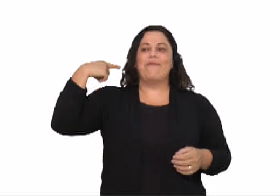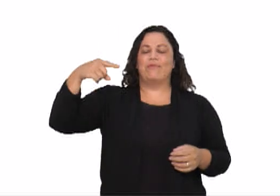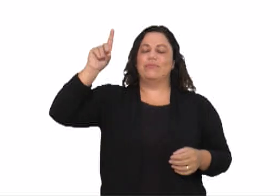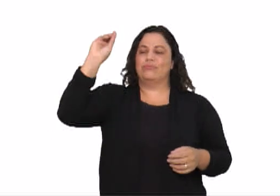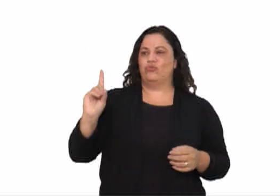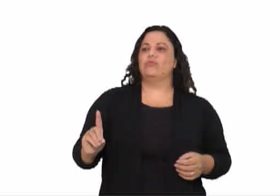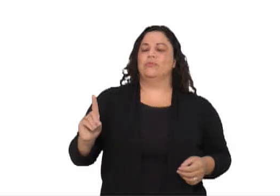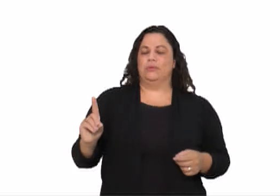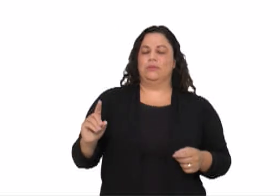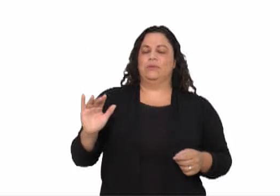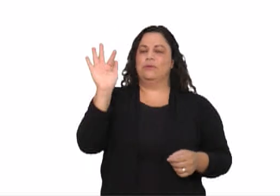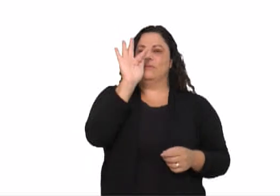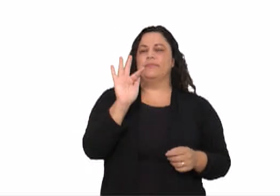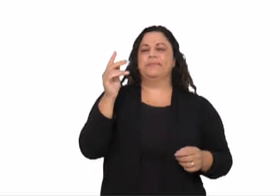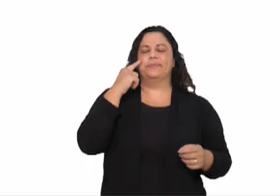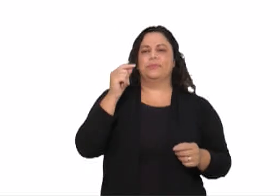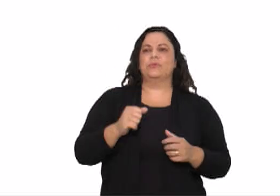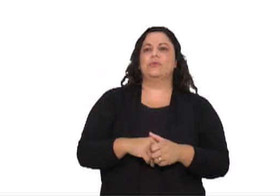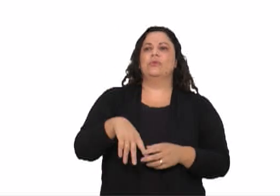USP.